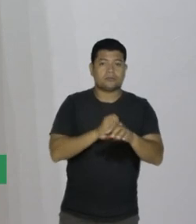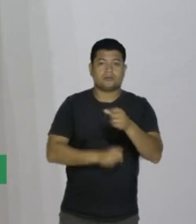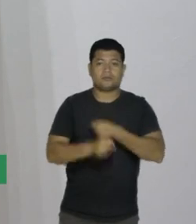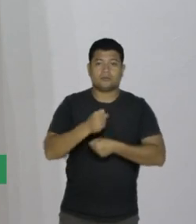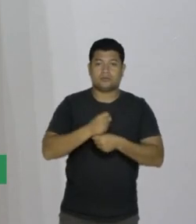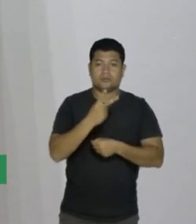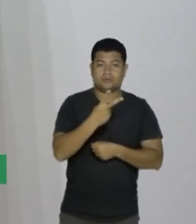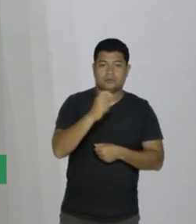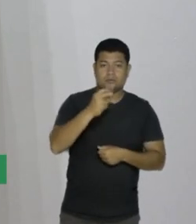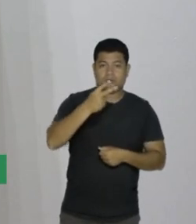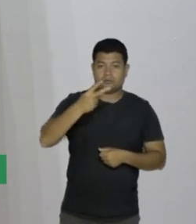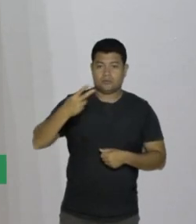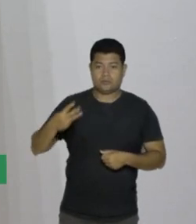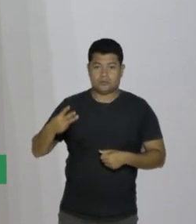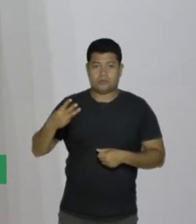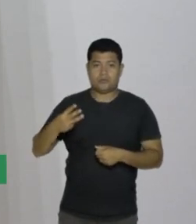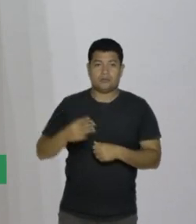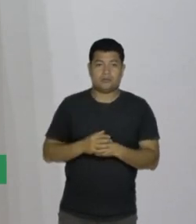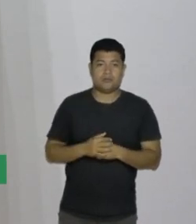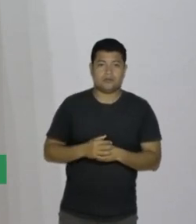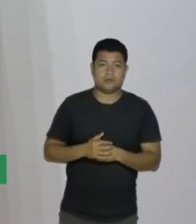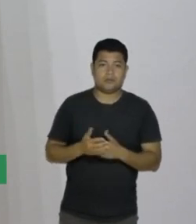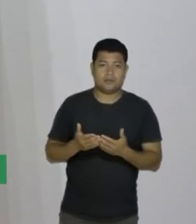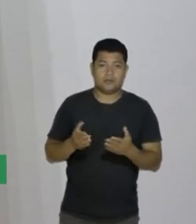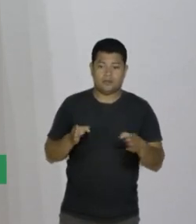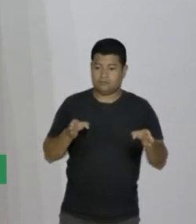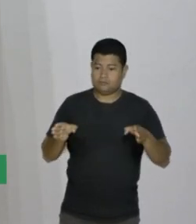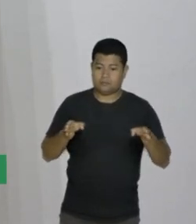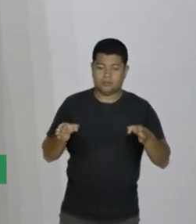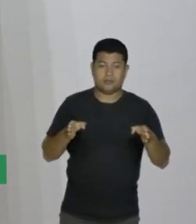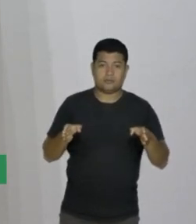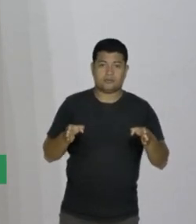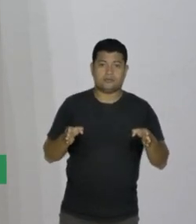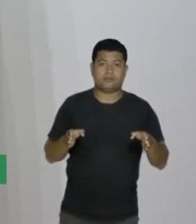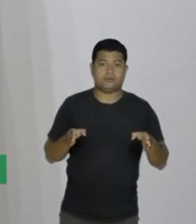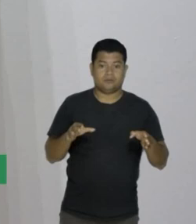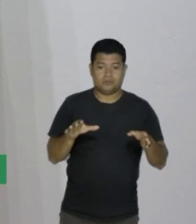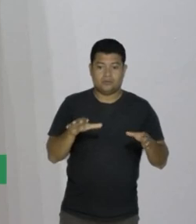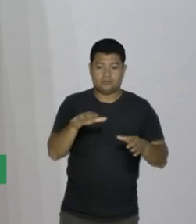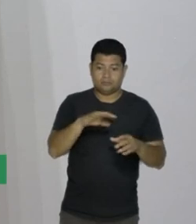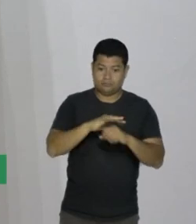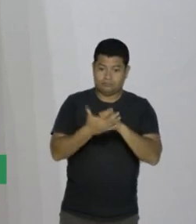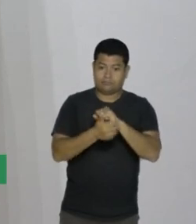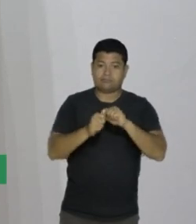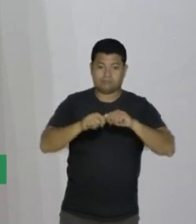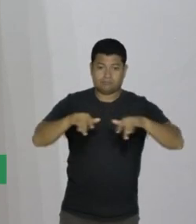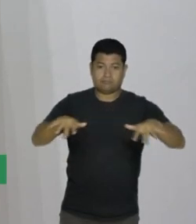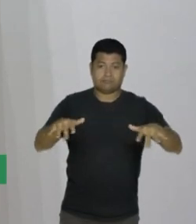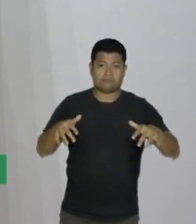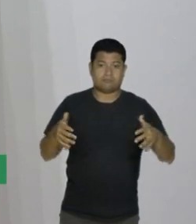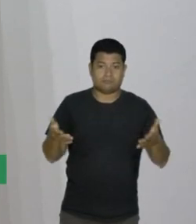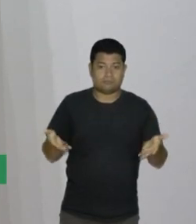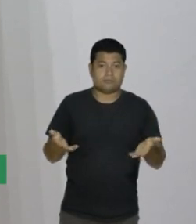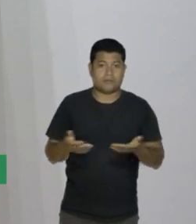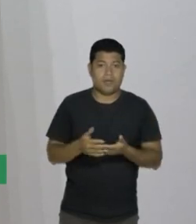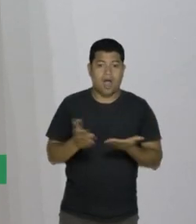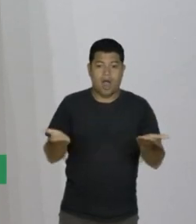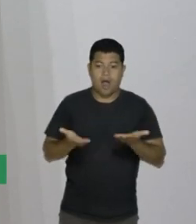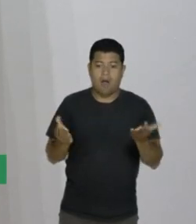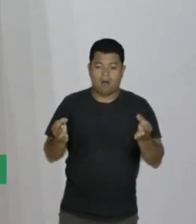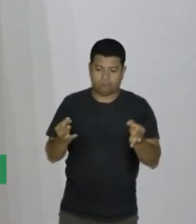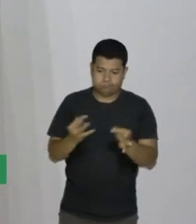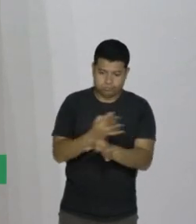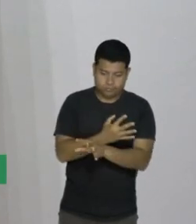então a gente não teve alimentação e nem transporte durante praticamente o período da pandemia e agora com o fim da pandemia